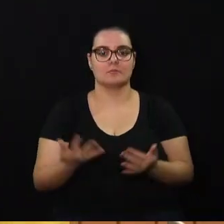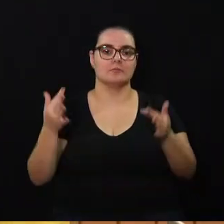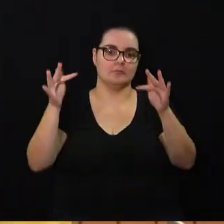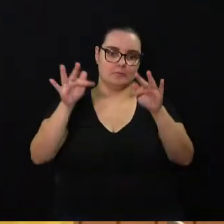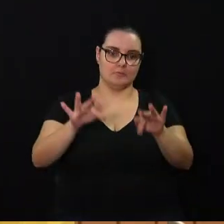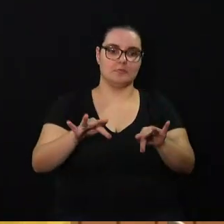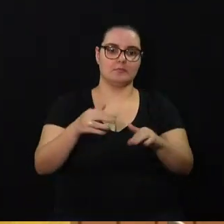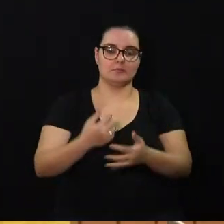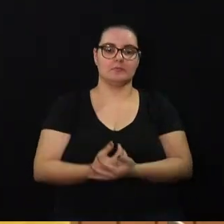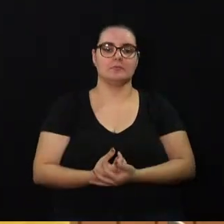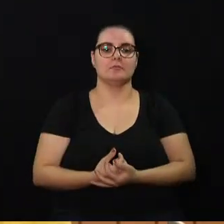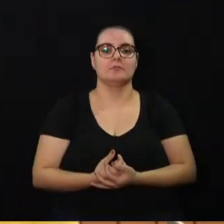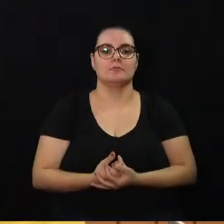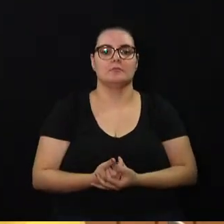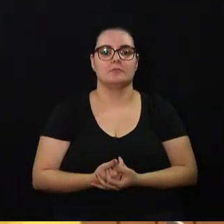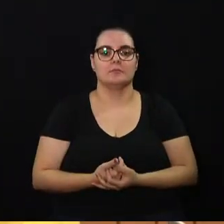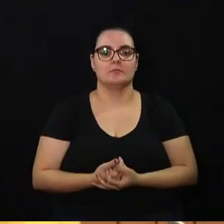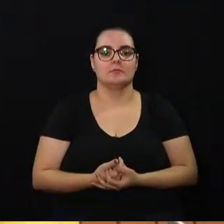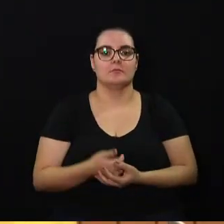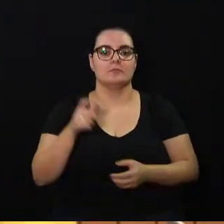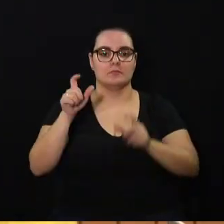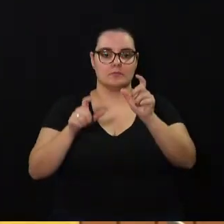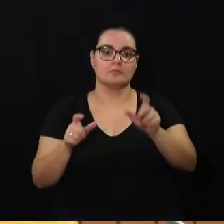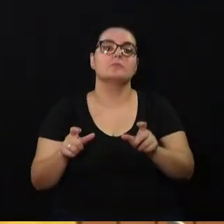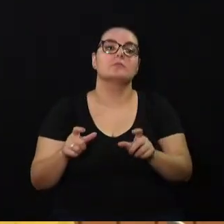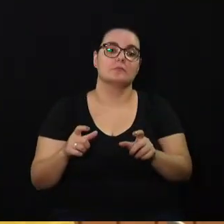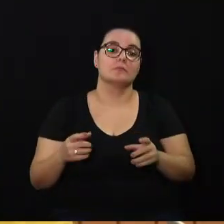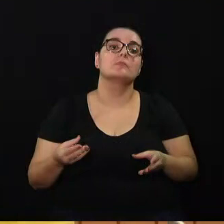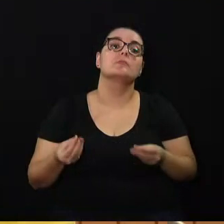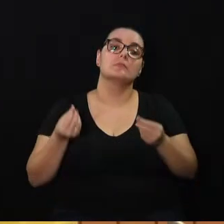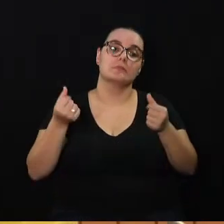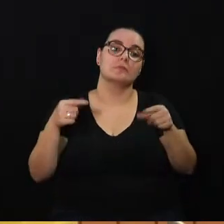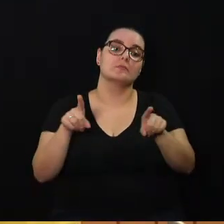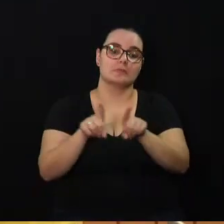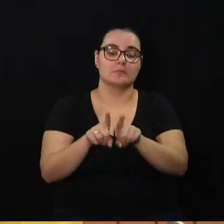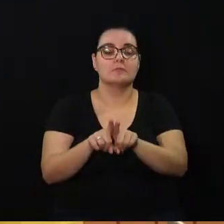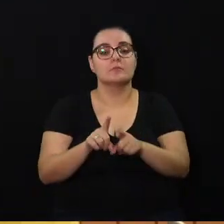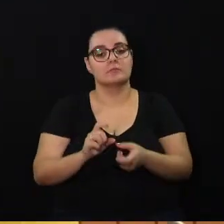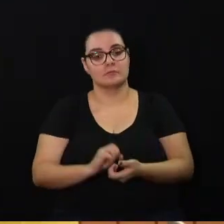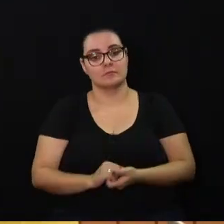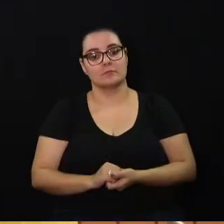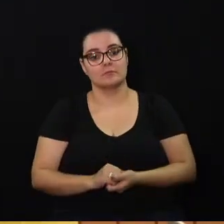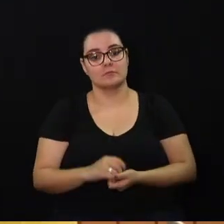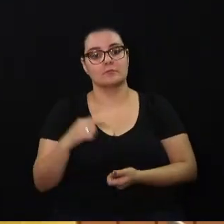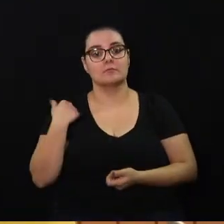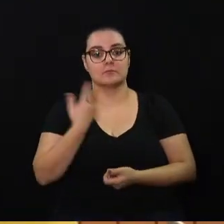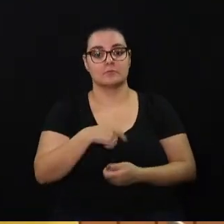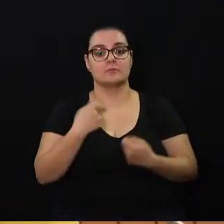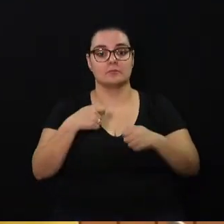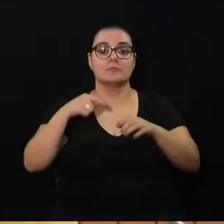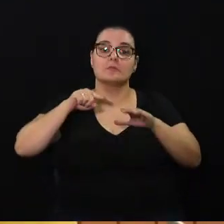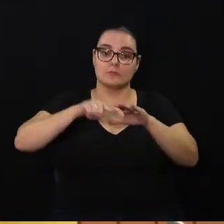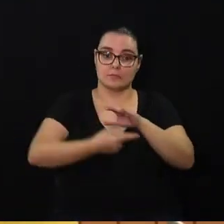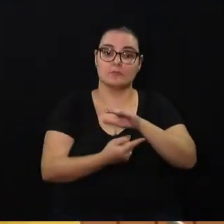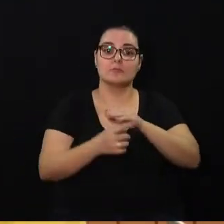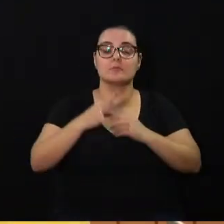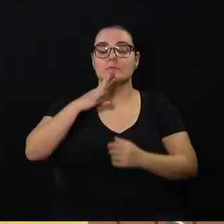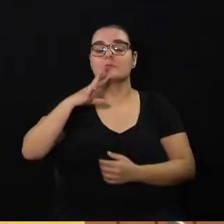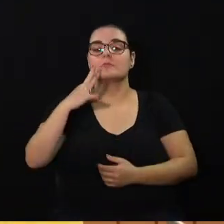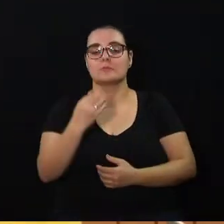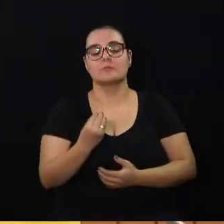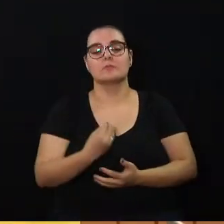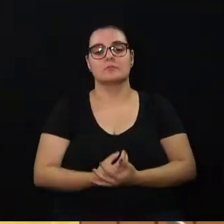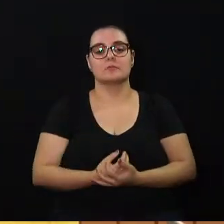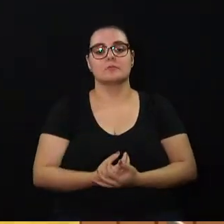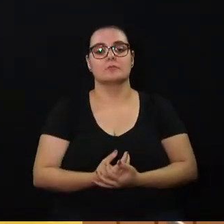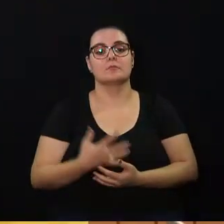devem ser pra vocês foi bastante enriquecedor também a gente precisa de fundir-se conhecimento como eu já falei